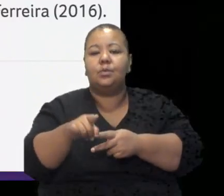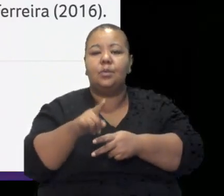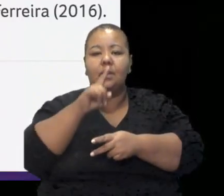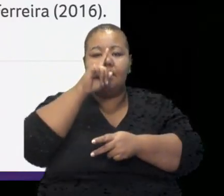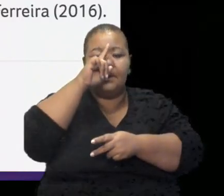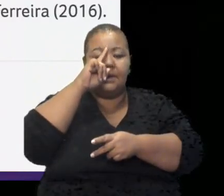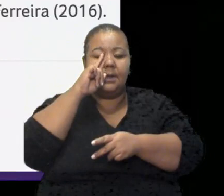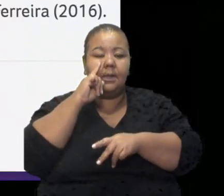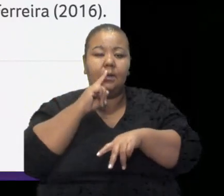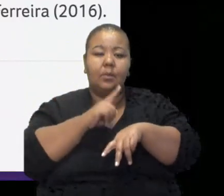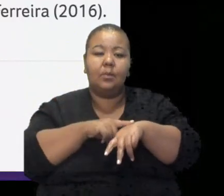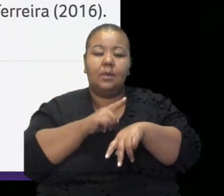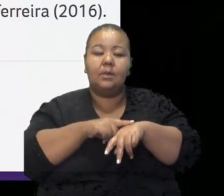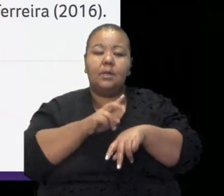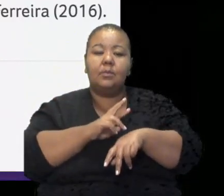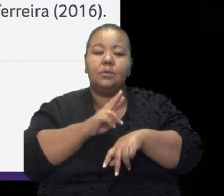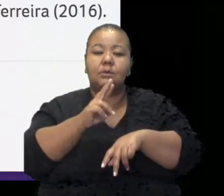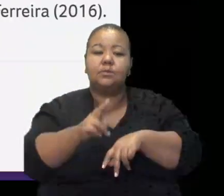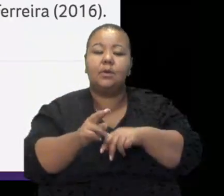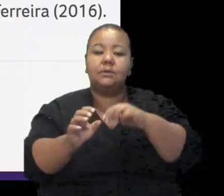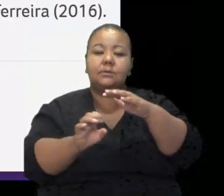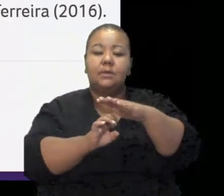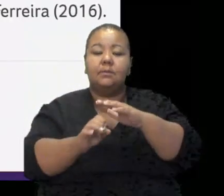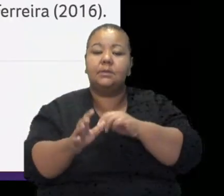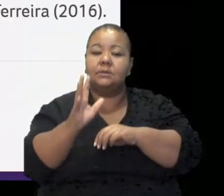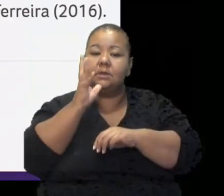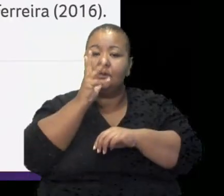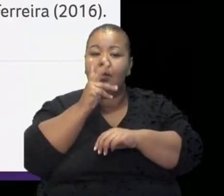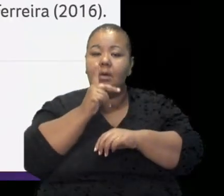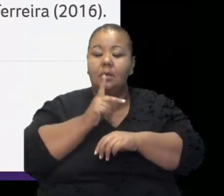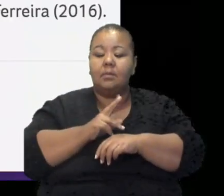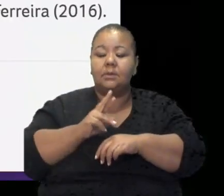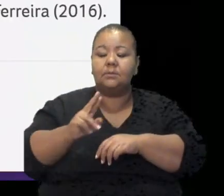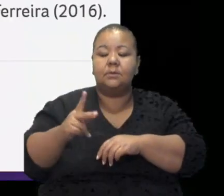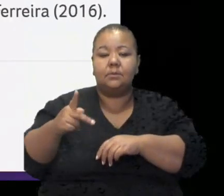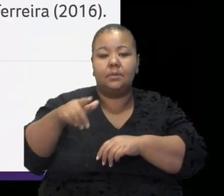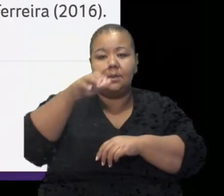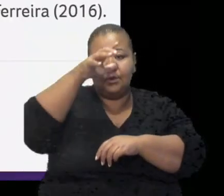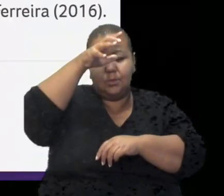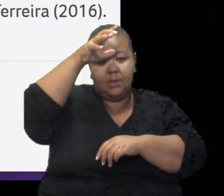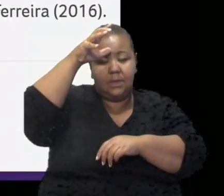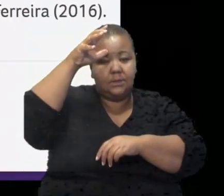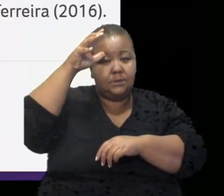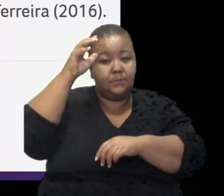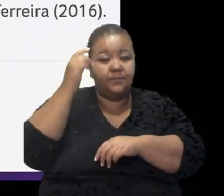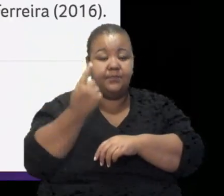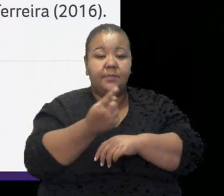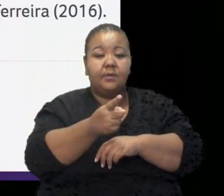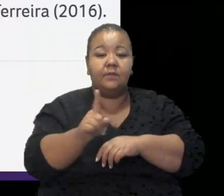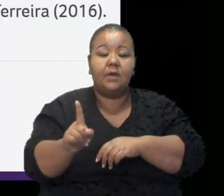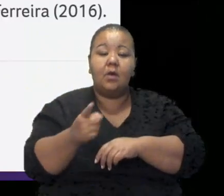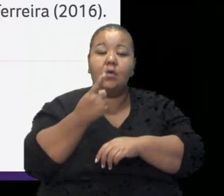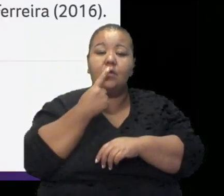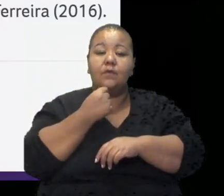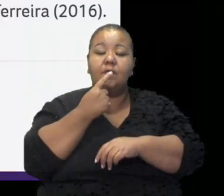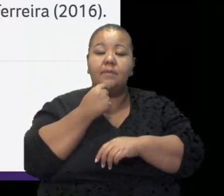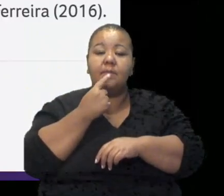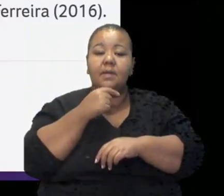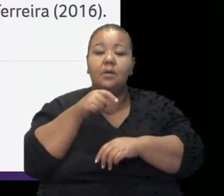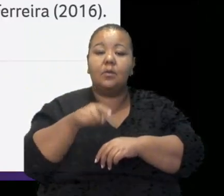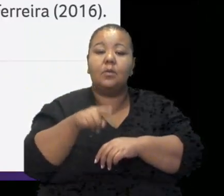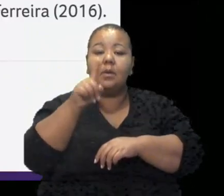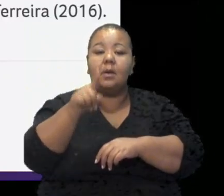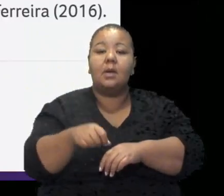o tempo de resposta que a empresa usa para responder para o seu cliente. E por fim, o cartão vermelho, que é a